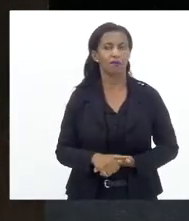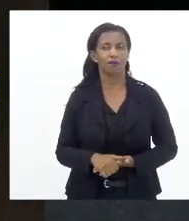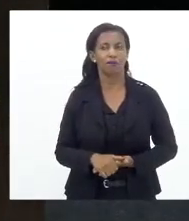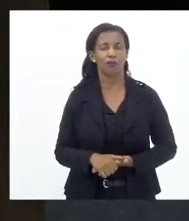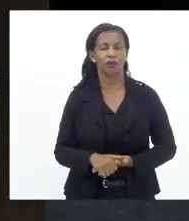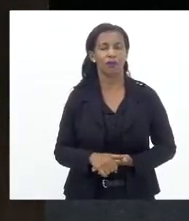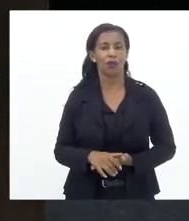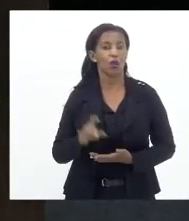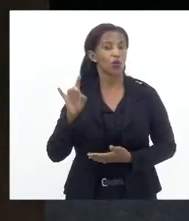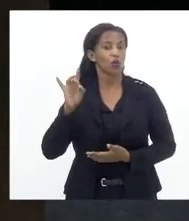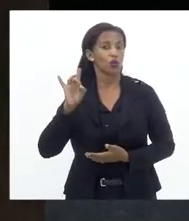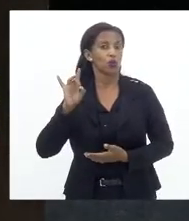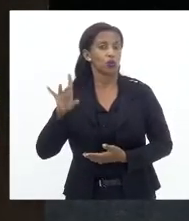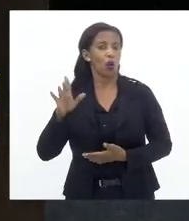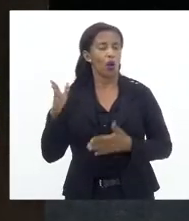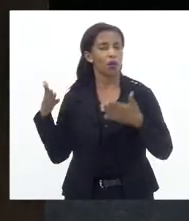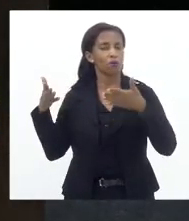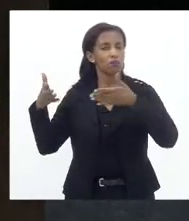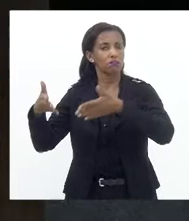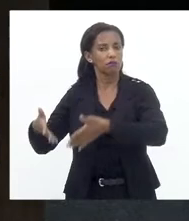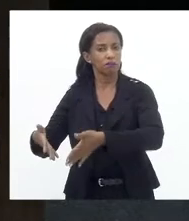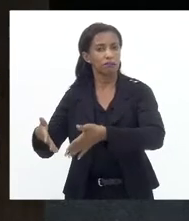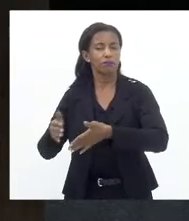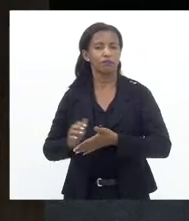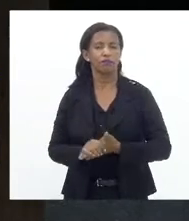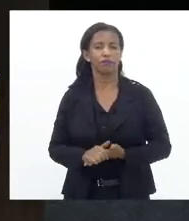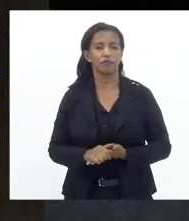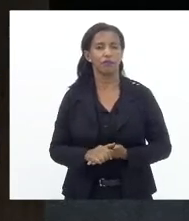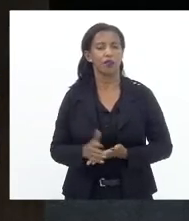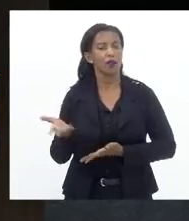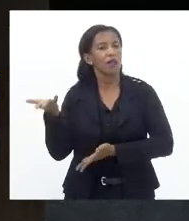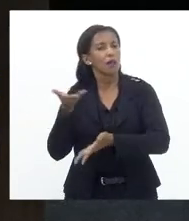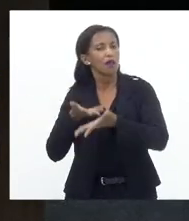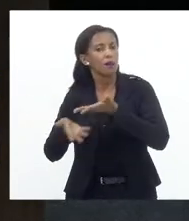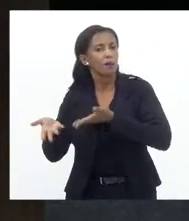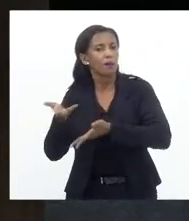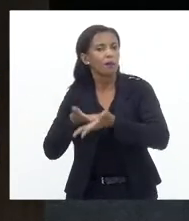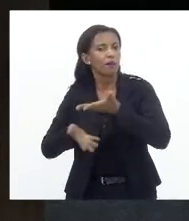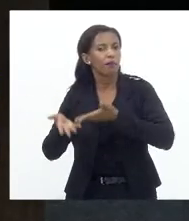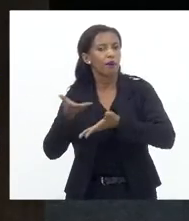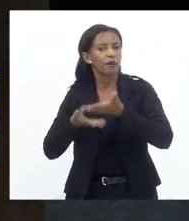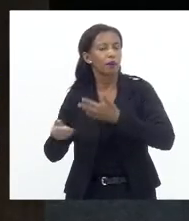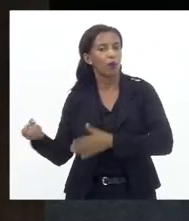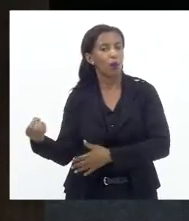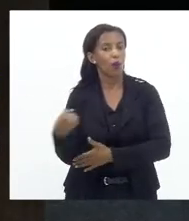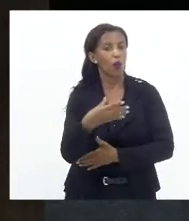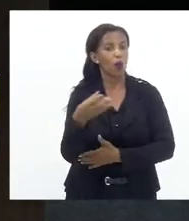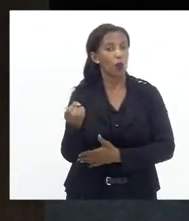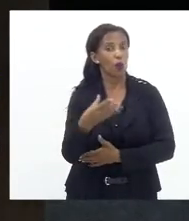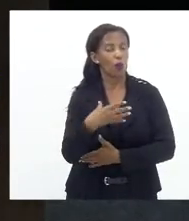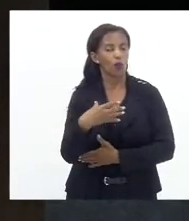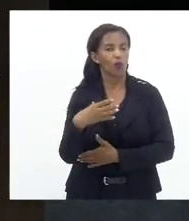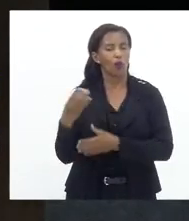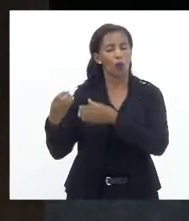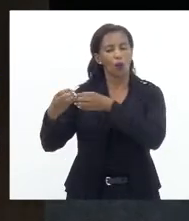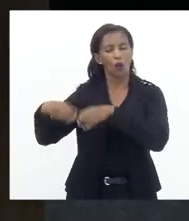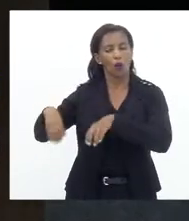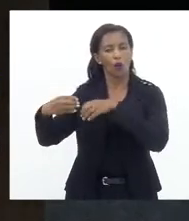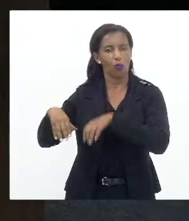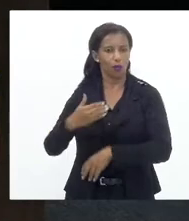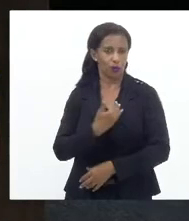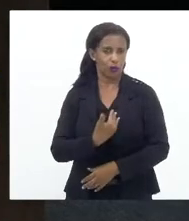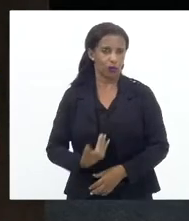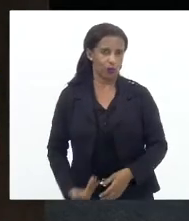só isso somente para aqueles que participaram em de novos concursos públicos